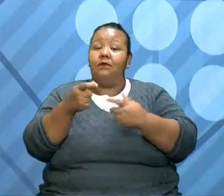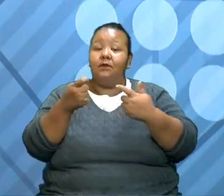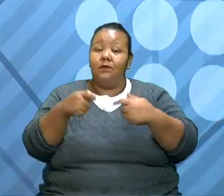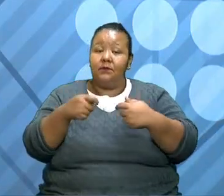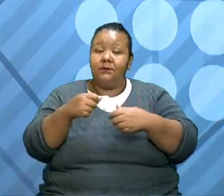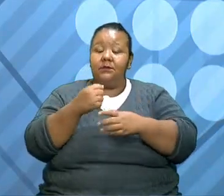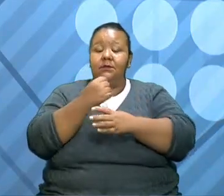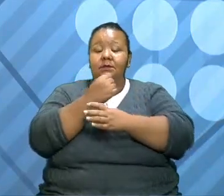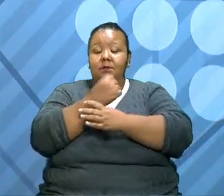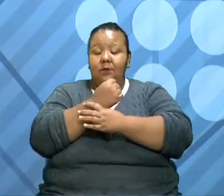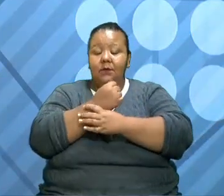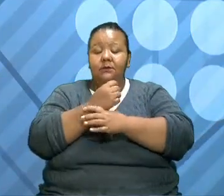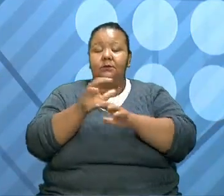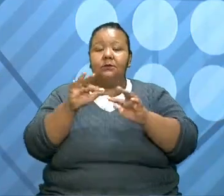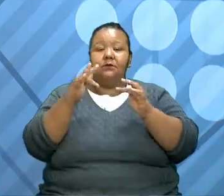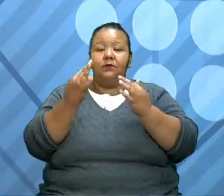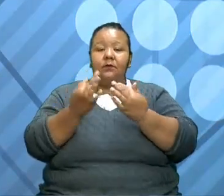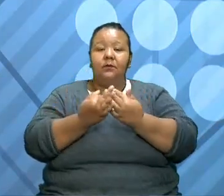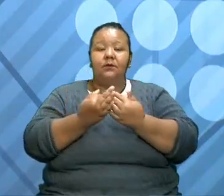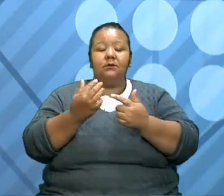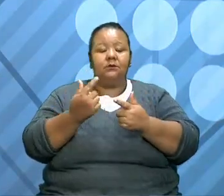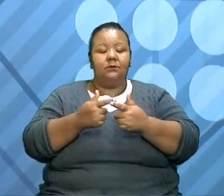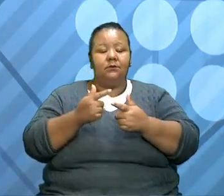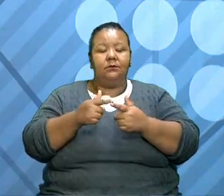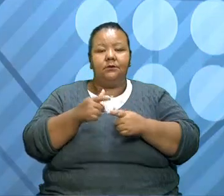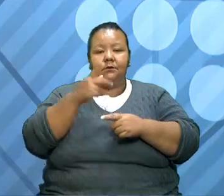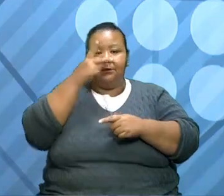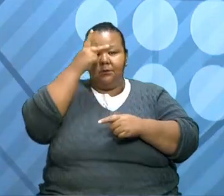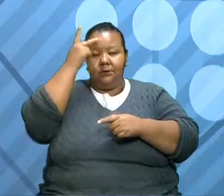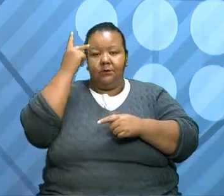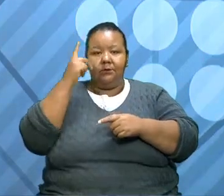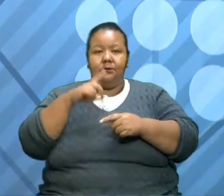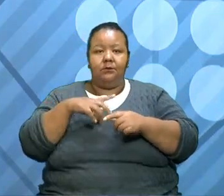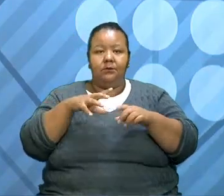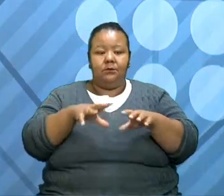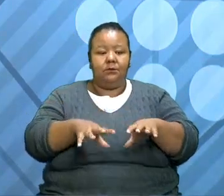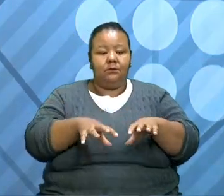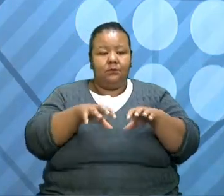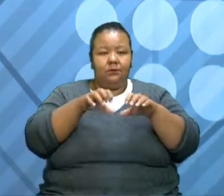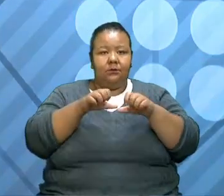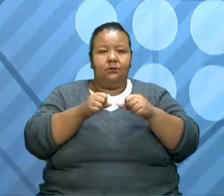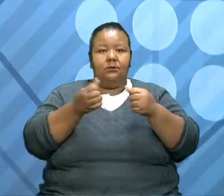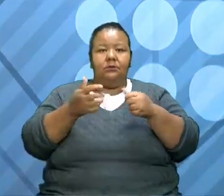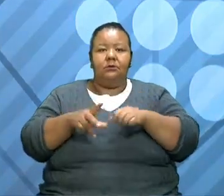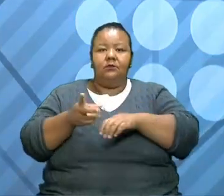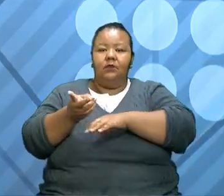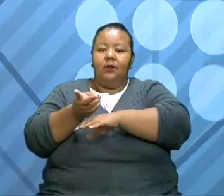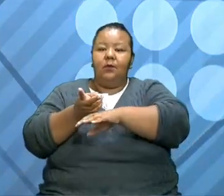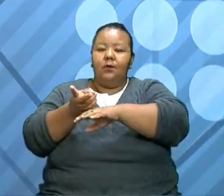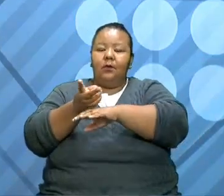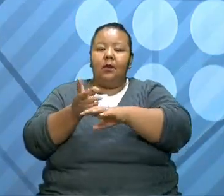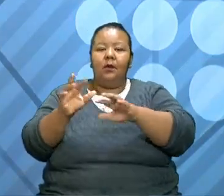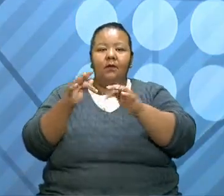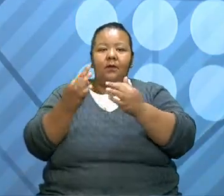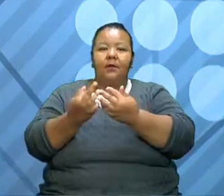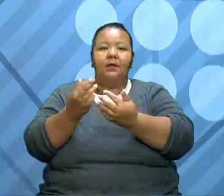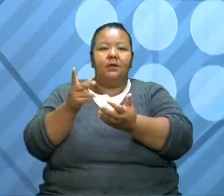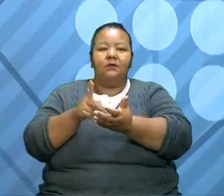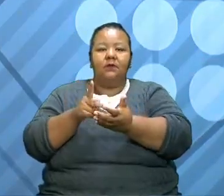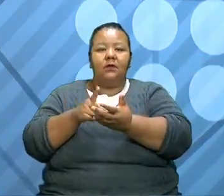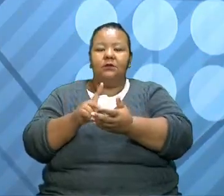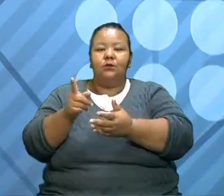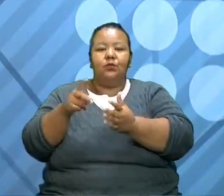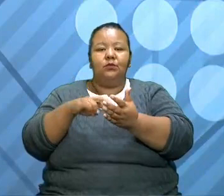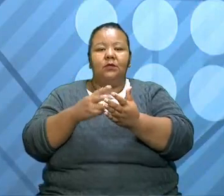de família. Por que que as pessoas que geralmente são adotadas buscam a sua família biológica? Não é que elas